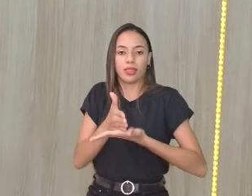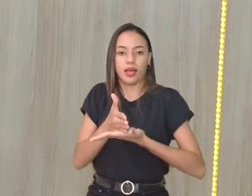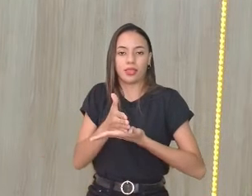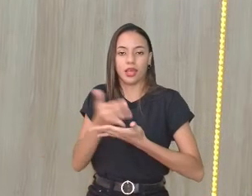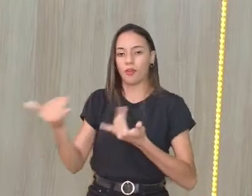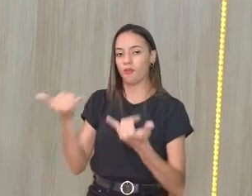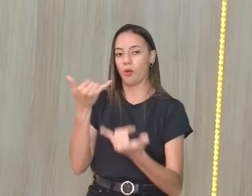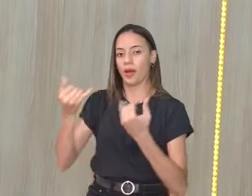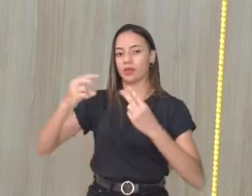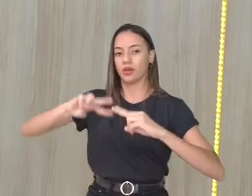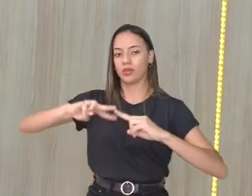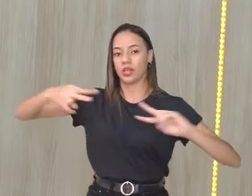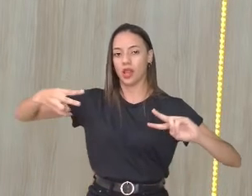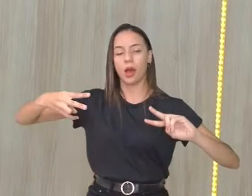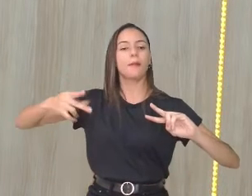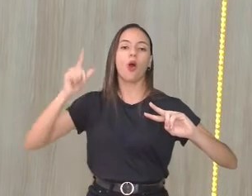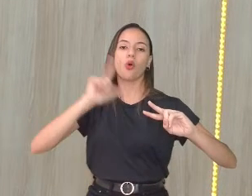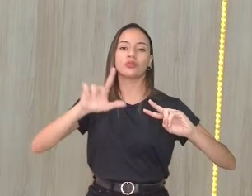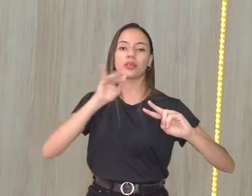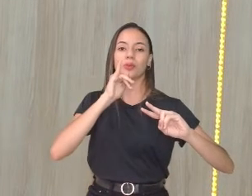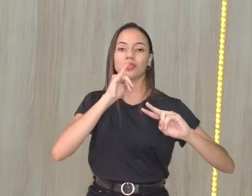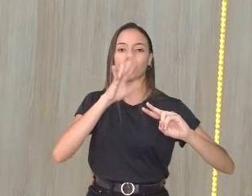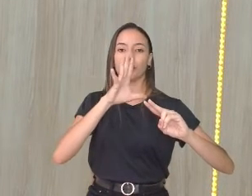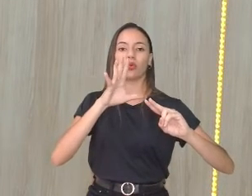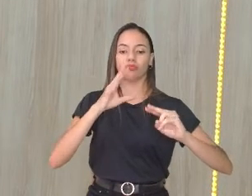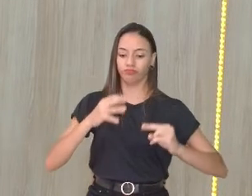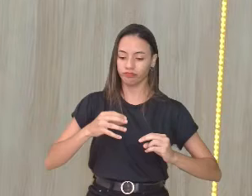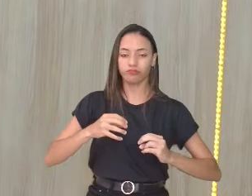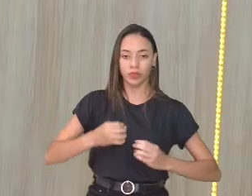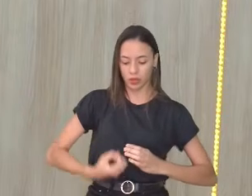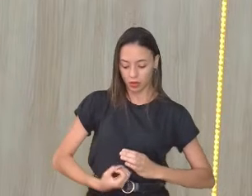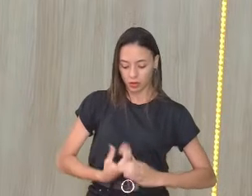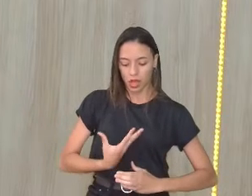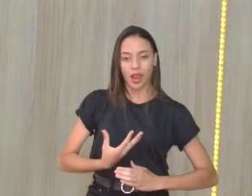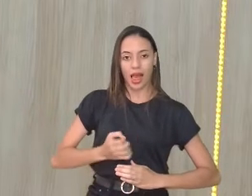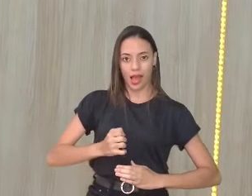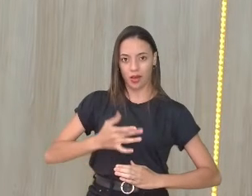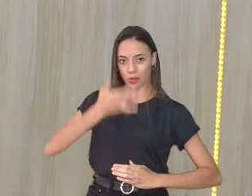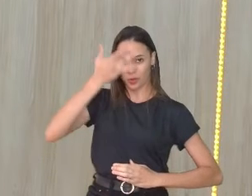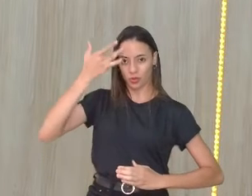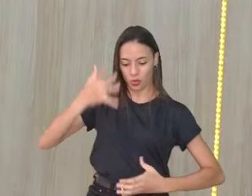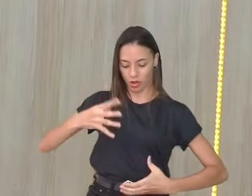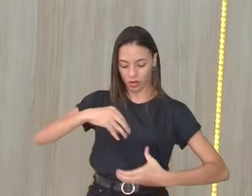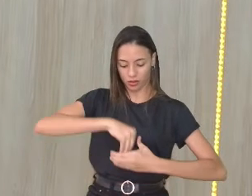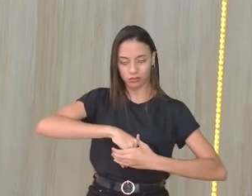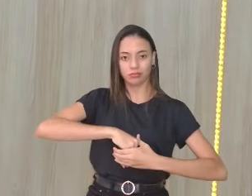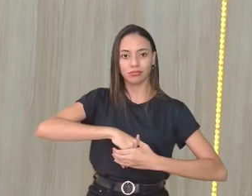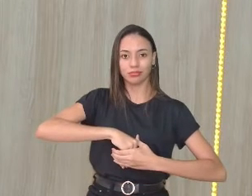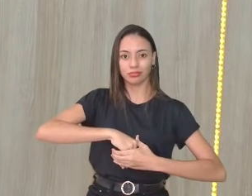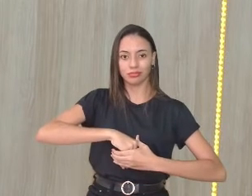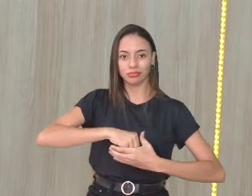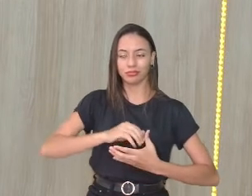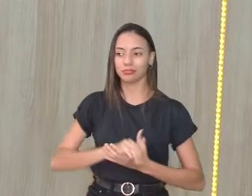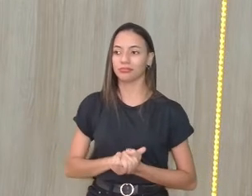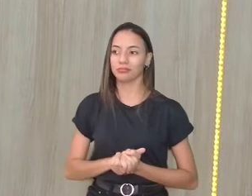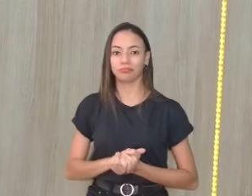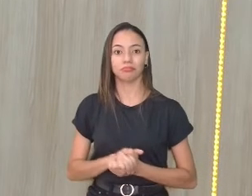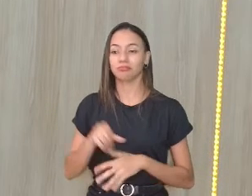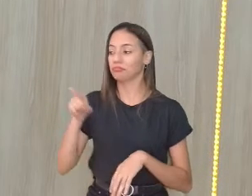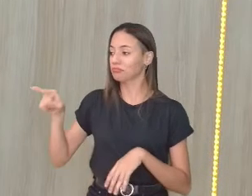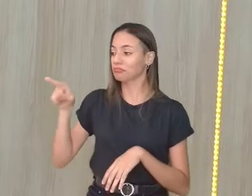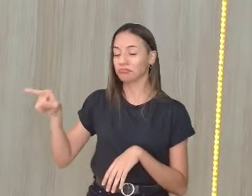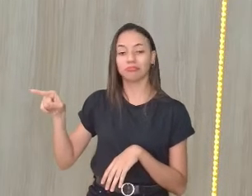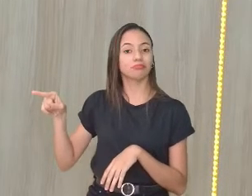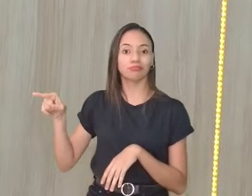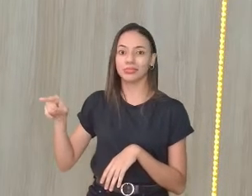genética para se formar um indivíduo. No ovócito secundário, né? Isso. Olha, ela tá, viu? Ela tá rasgando